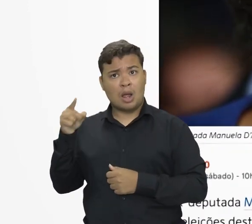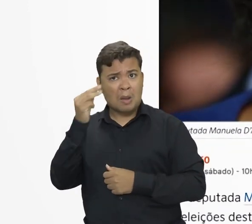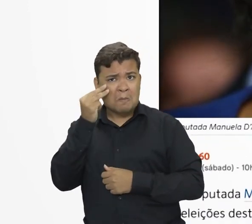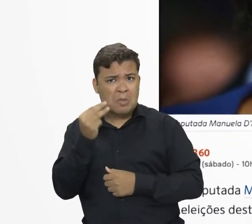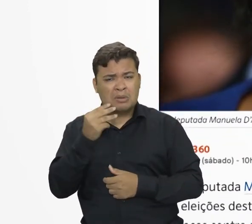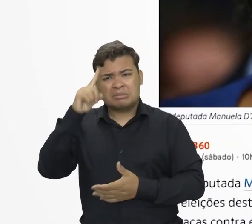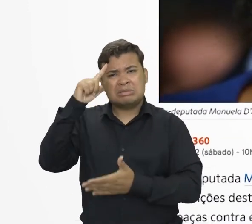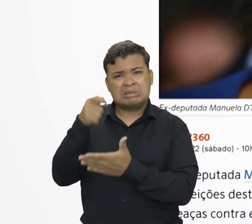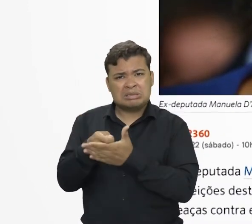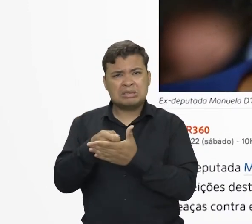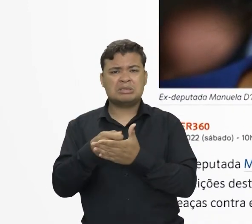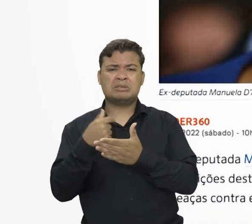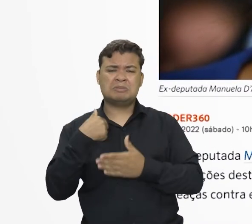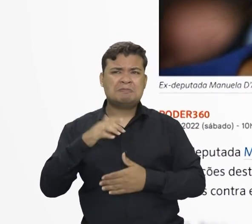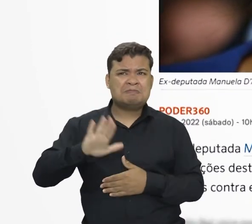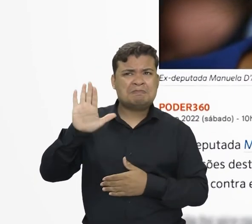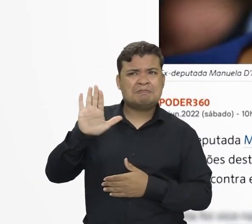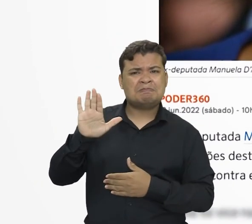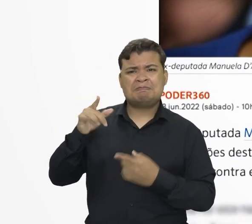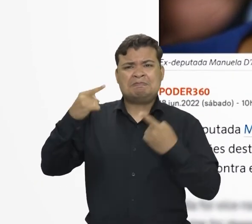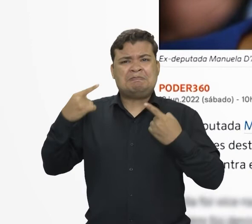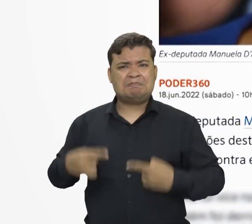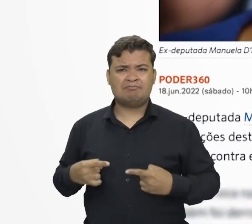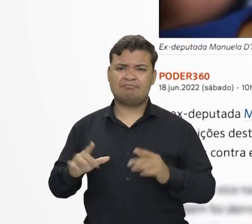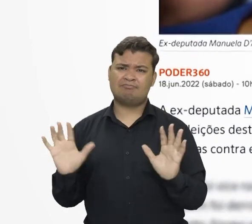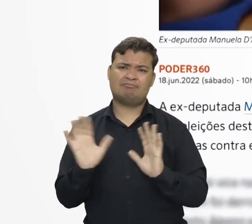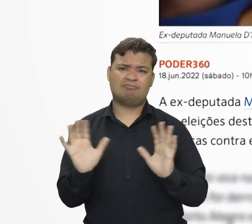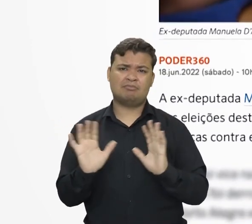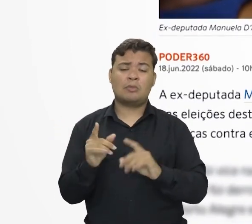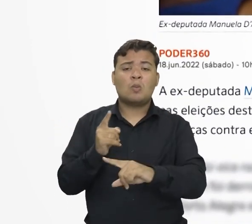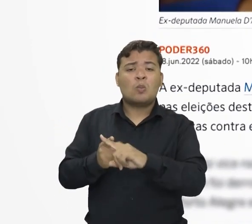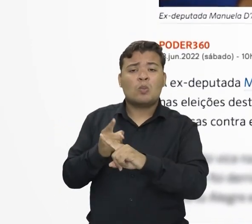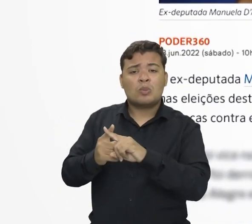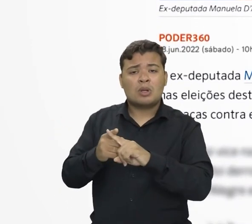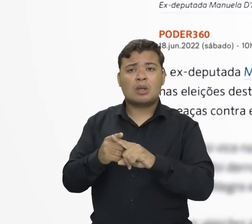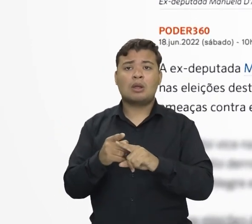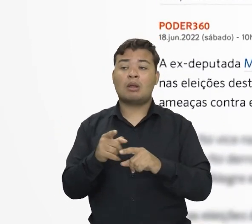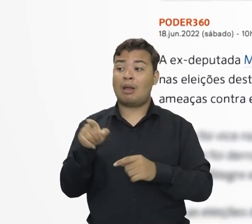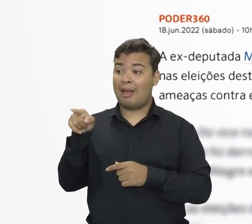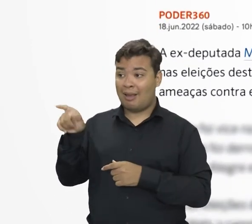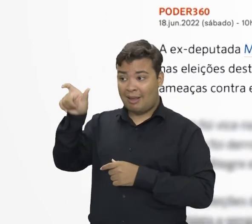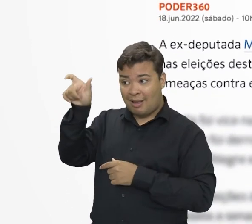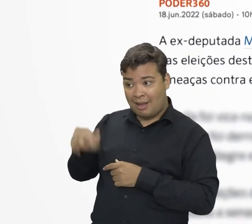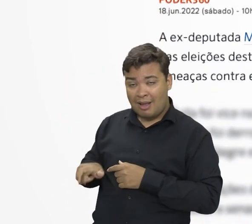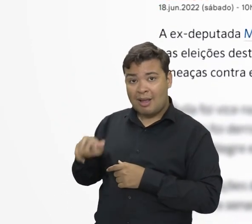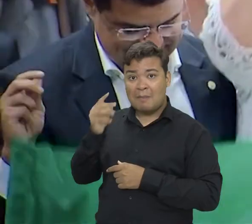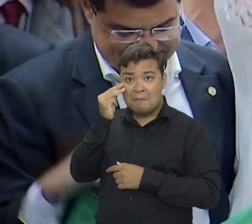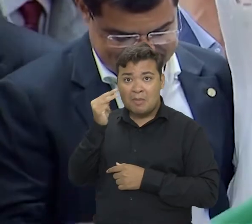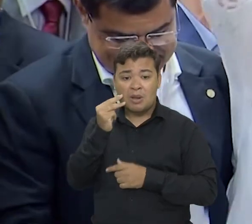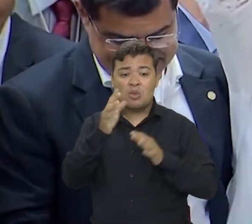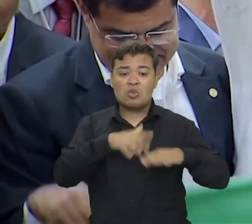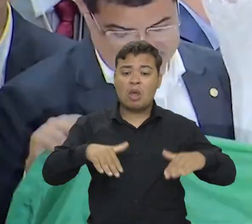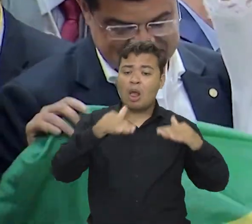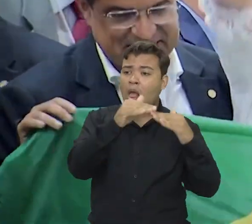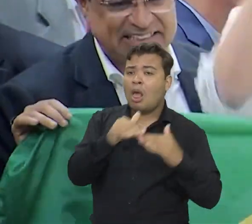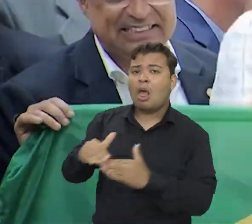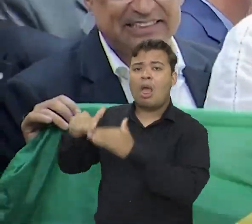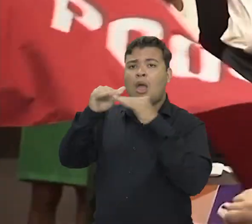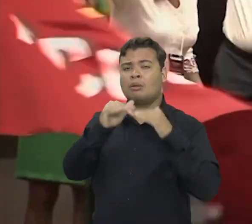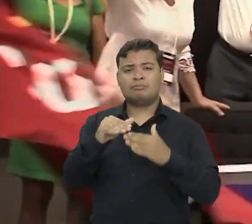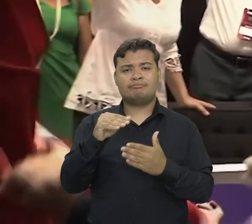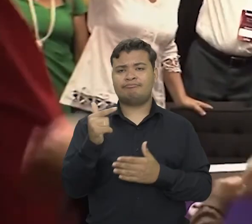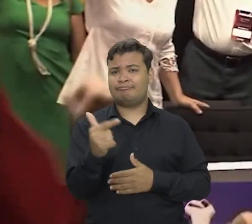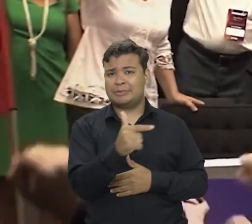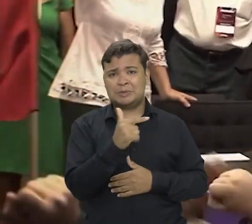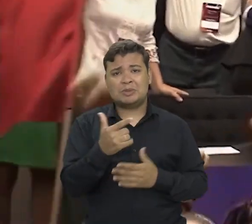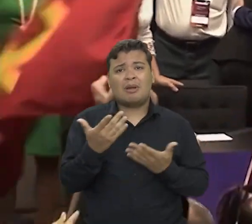não disputar qualquer cargo. Um dos motivos é a falta de unidade em torno do nome dela, condição necessária